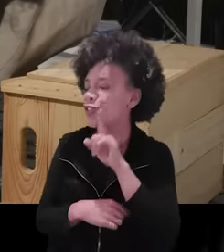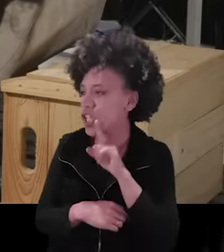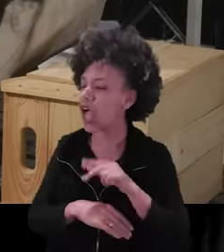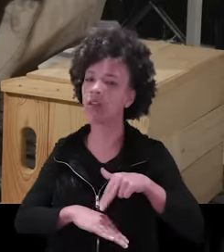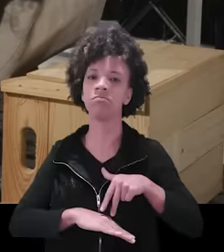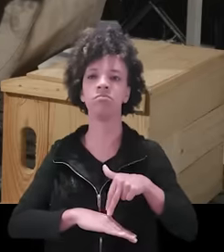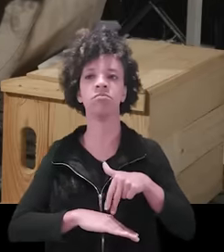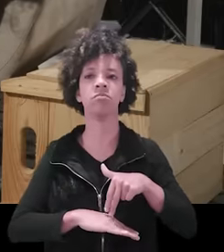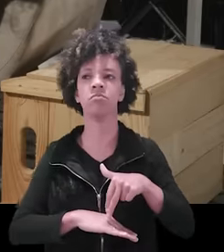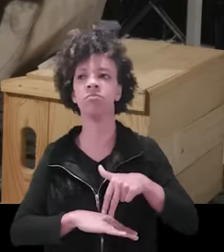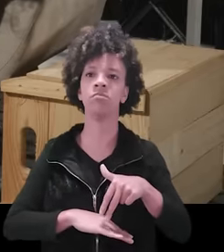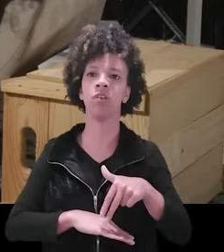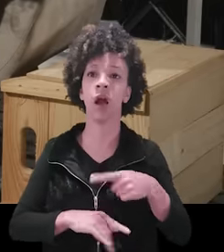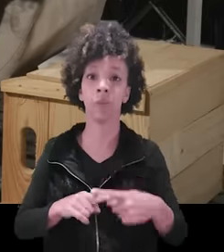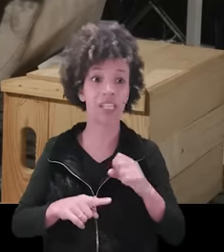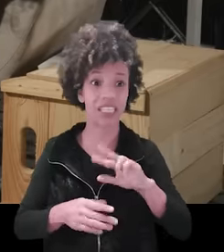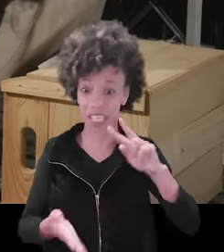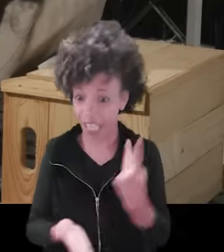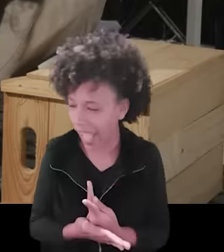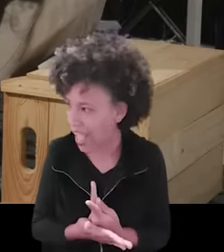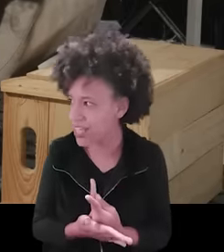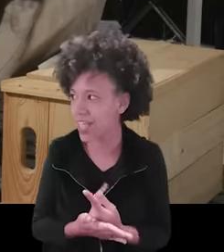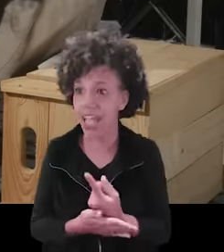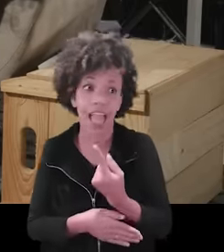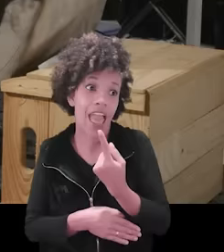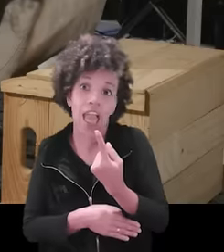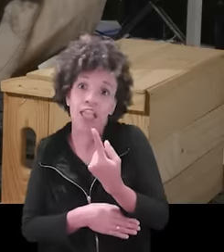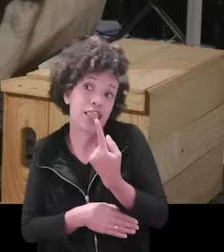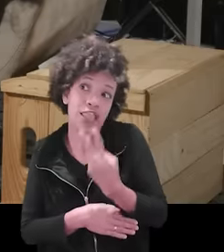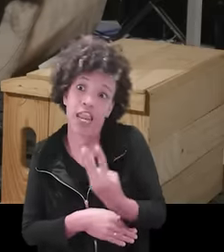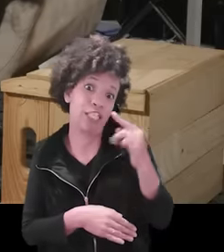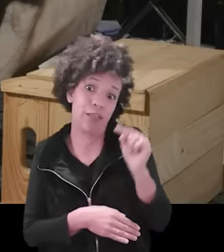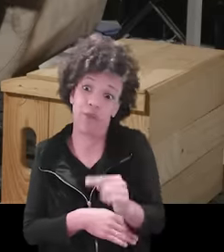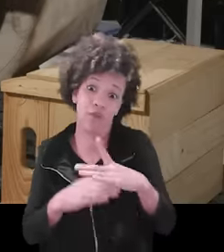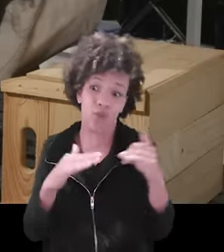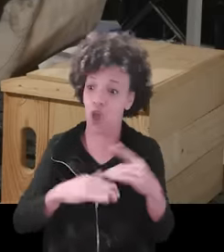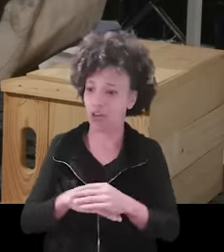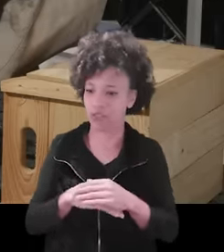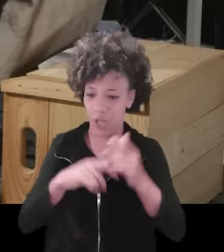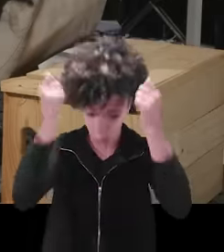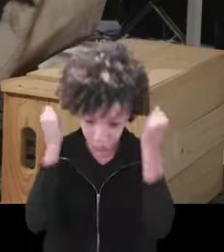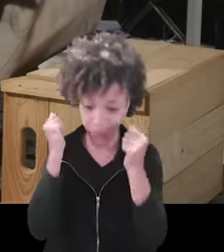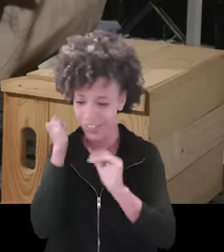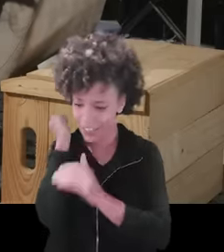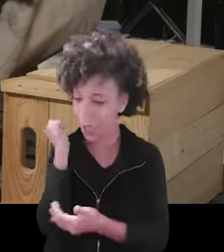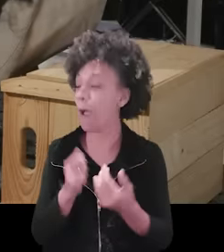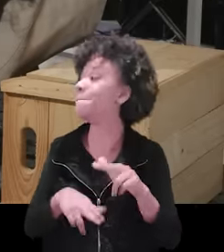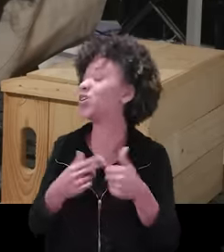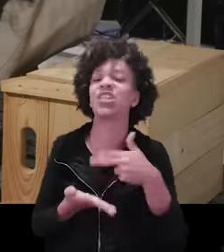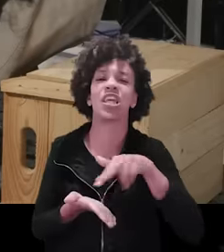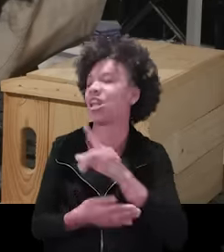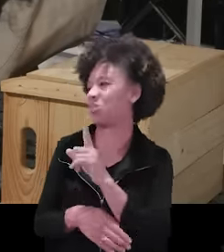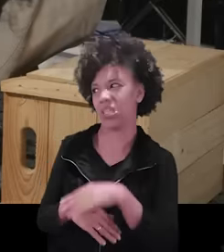americano ele andando dentro da época ele andar duro que se ele cai é $2000 cantou um prato veleiro capacete